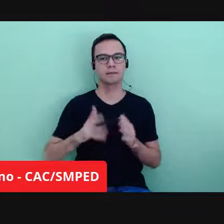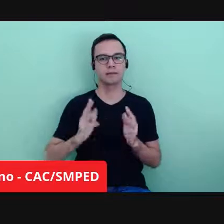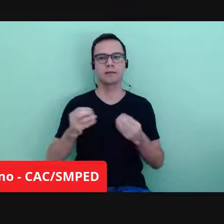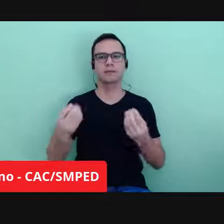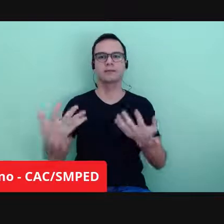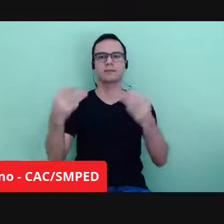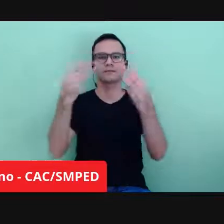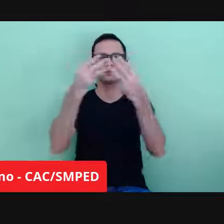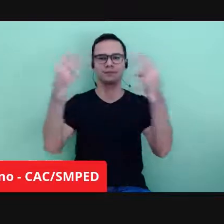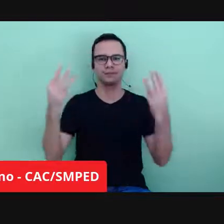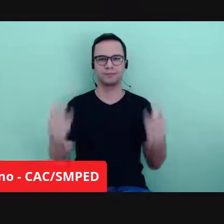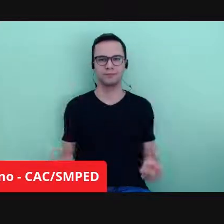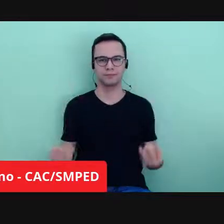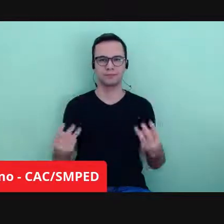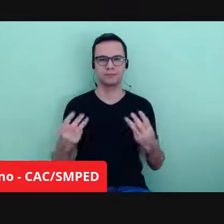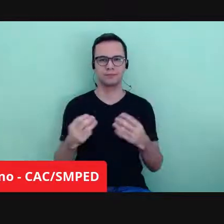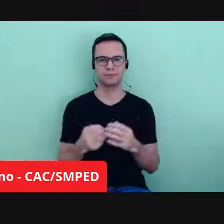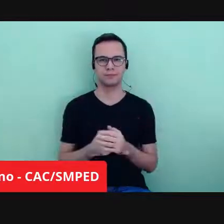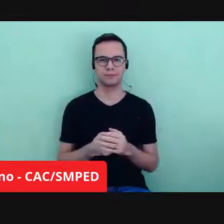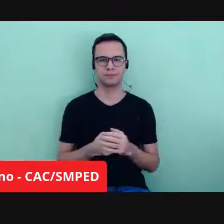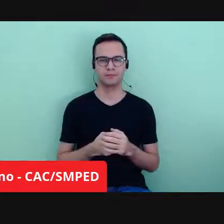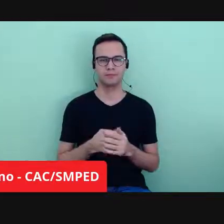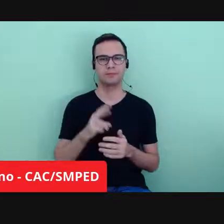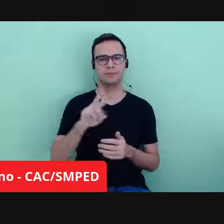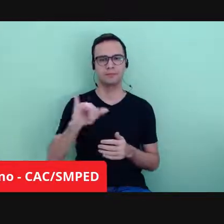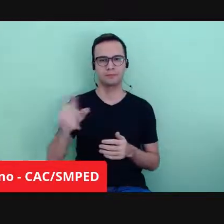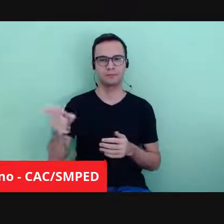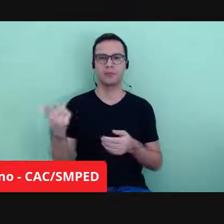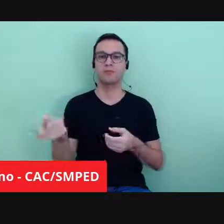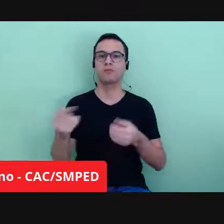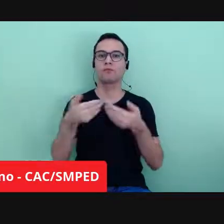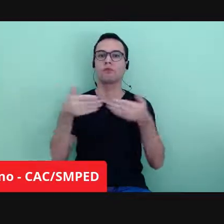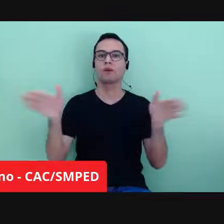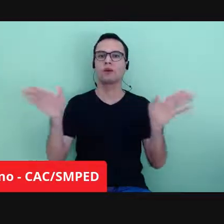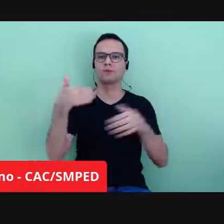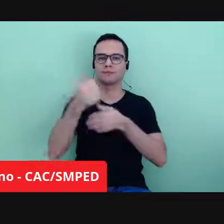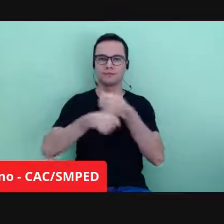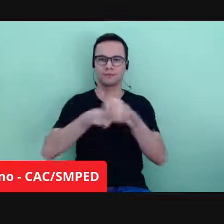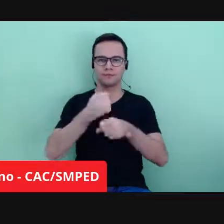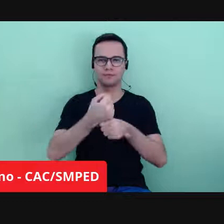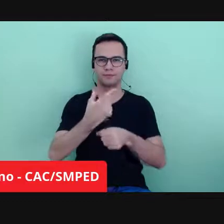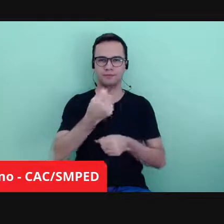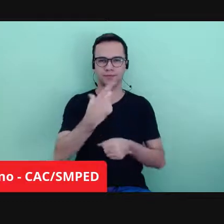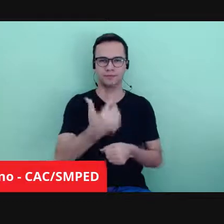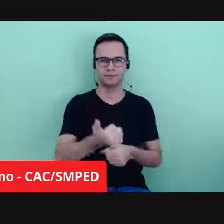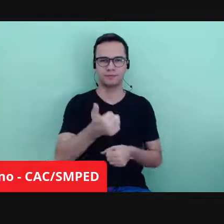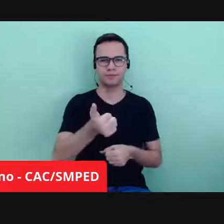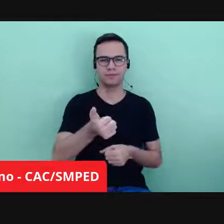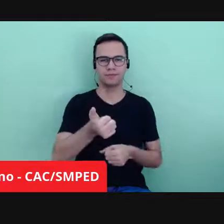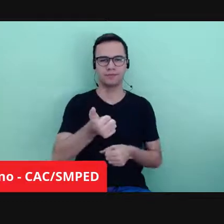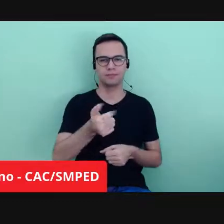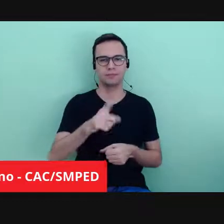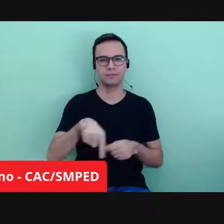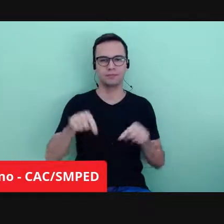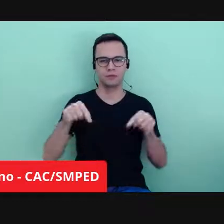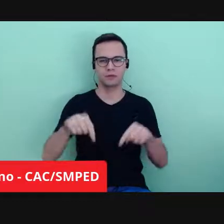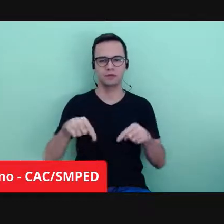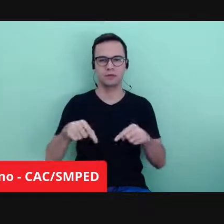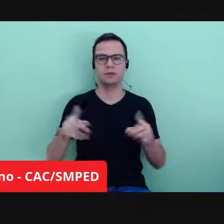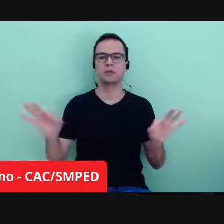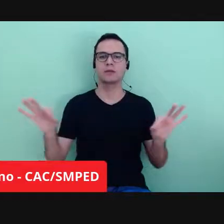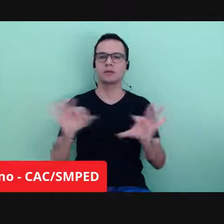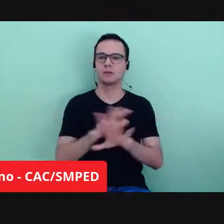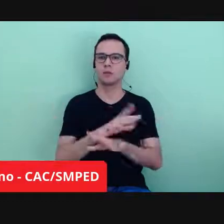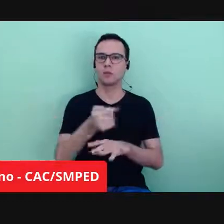museu, o museu vai reabrir ano que vem, né? E a gente está então nesse momento de finalização, assim,